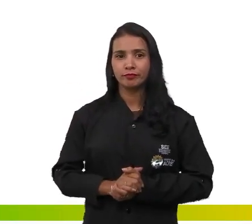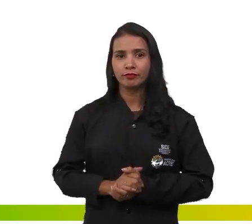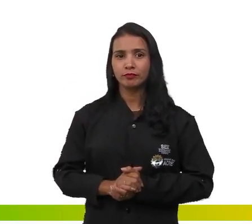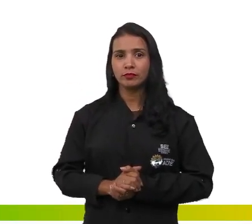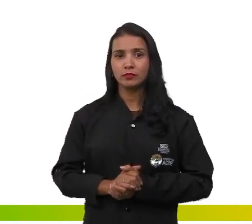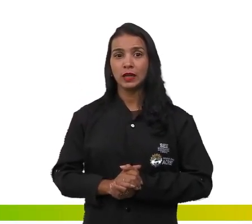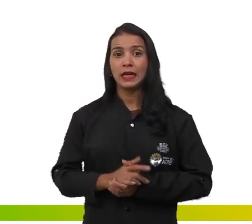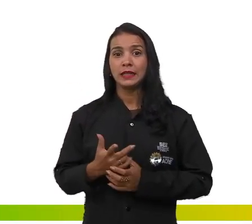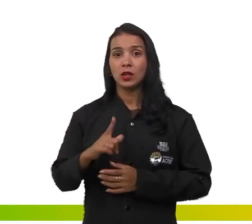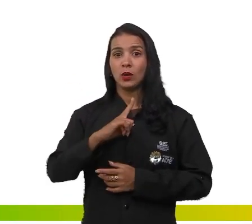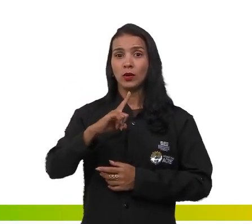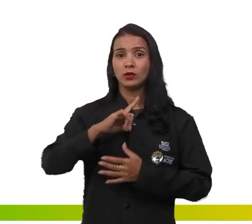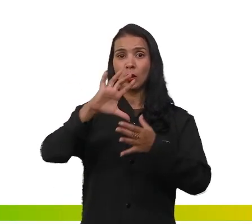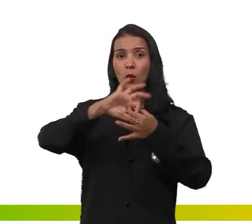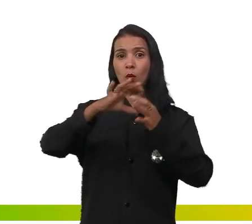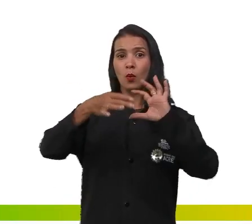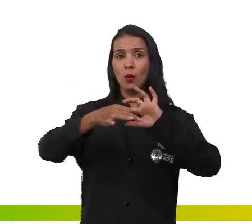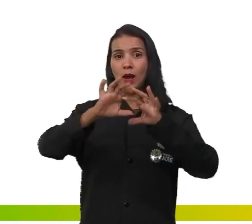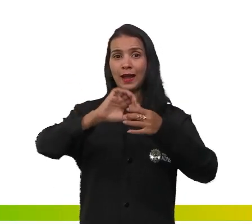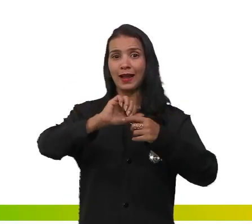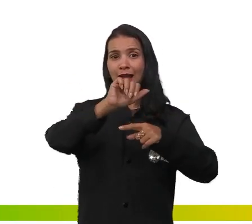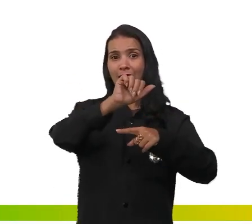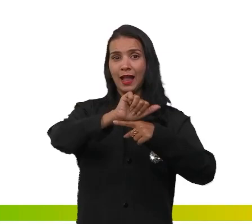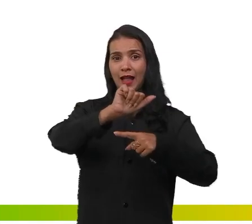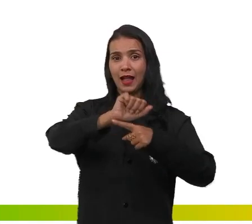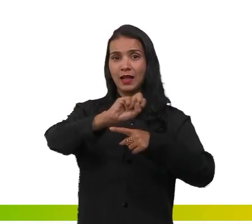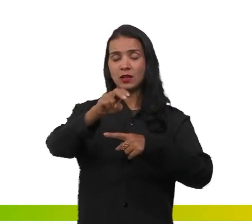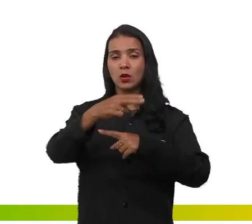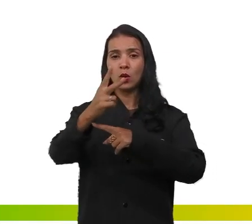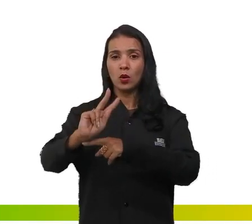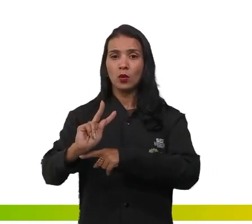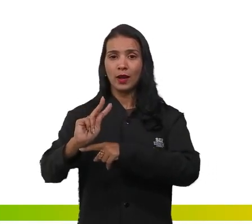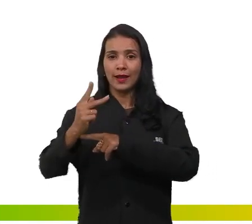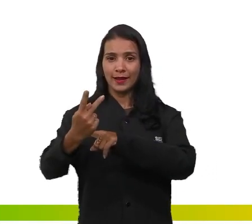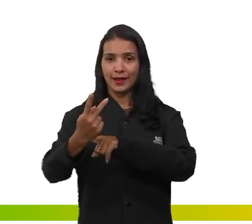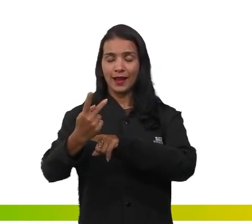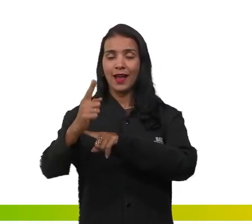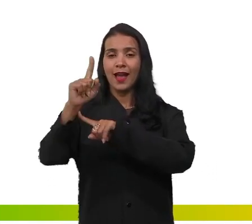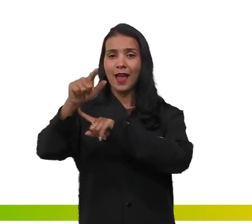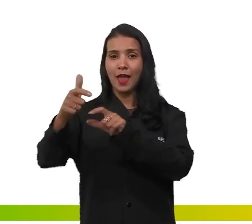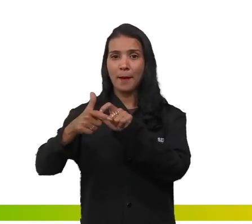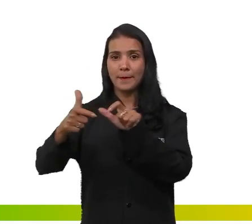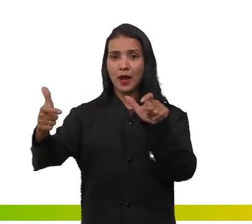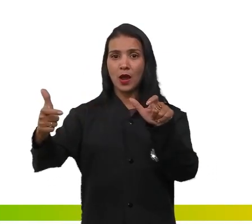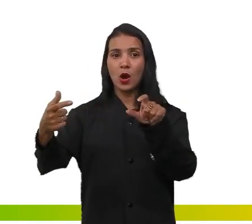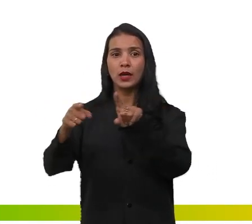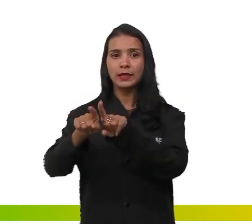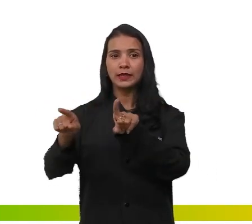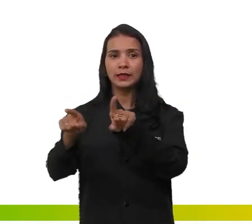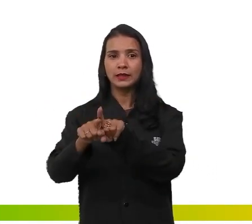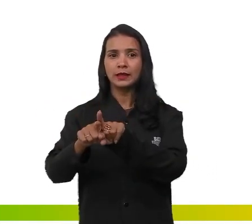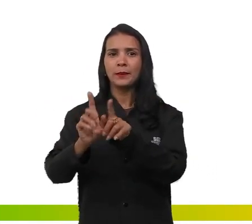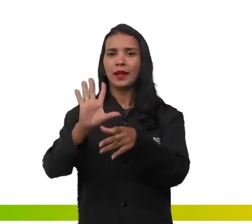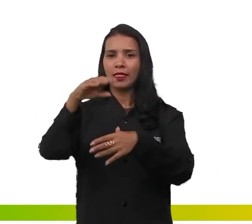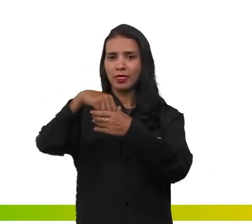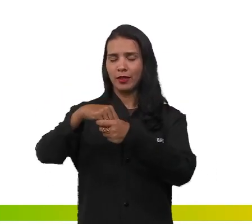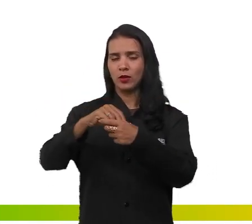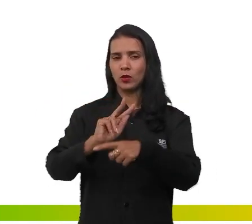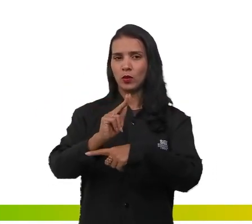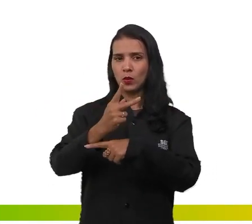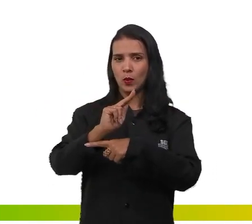só, na Hzão, está presente em indivíduos normais. E o alelo recessivo, mutante no Hzinho, condiciona a